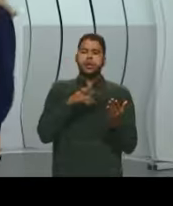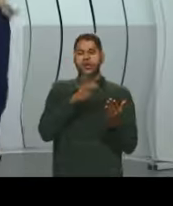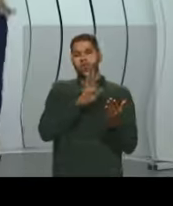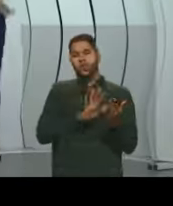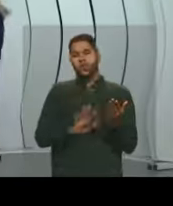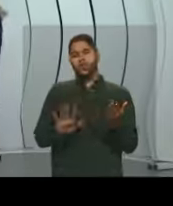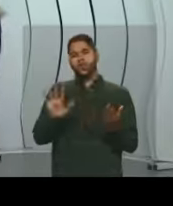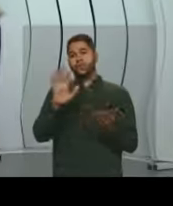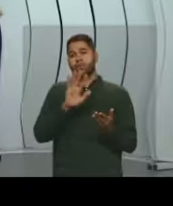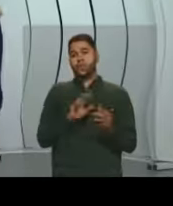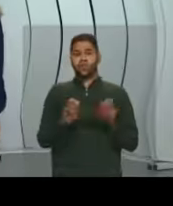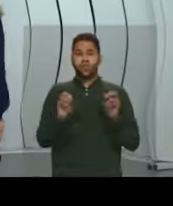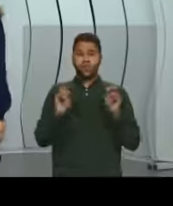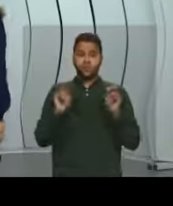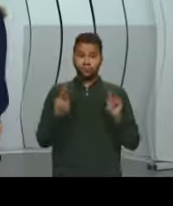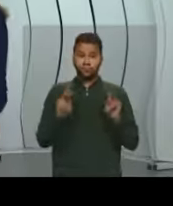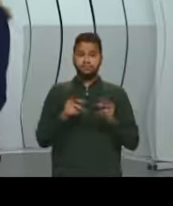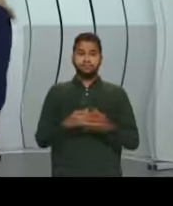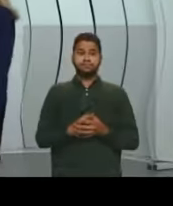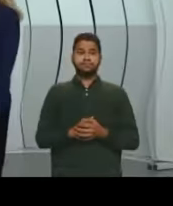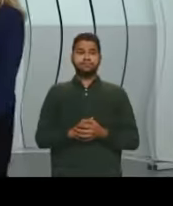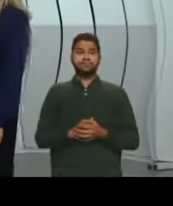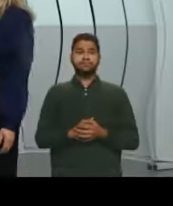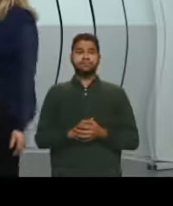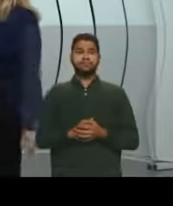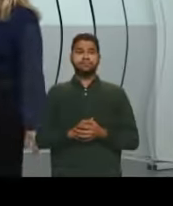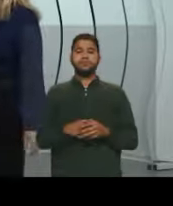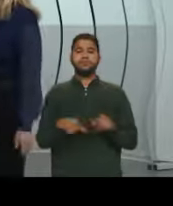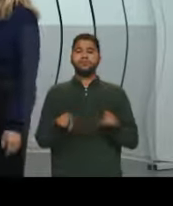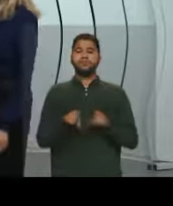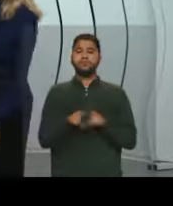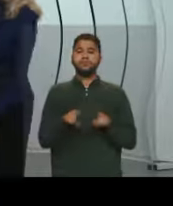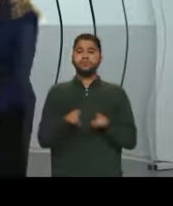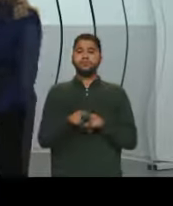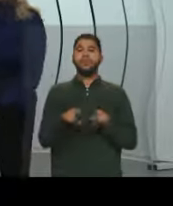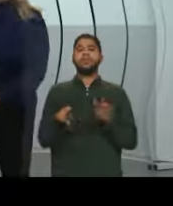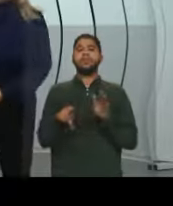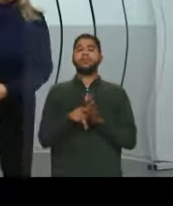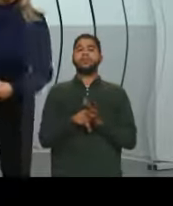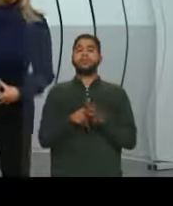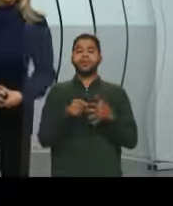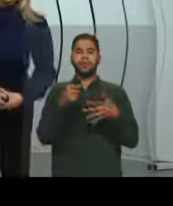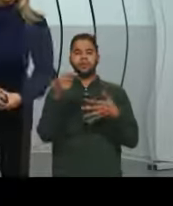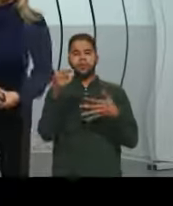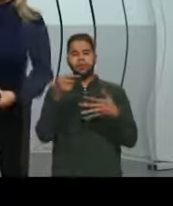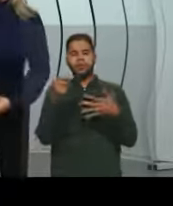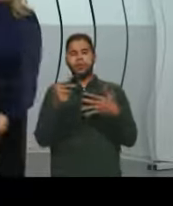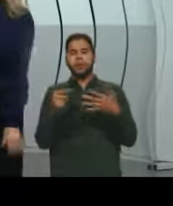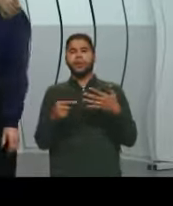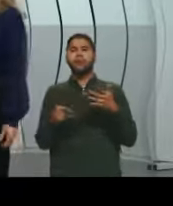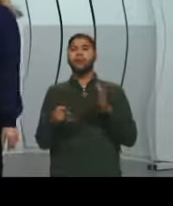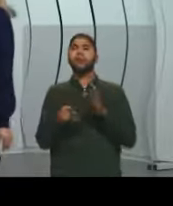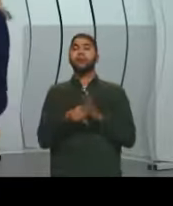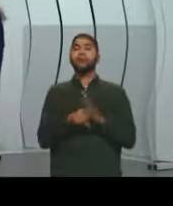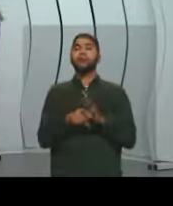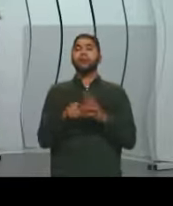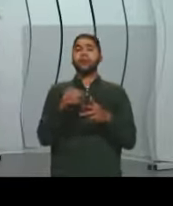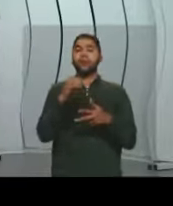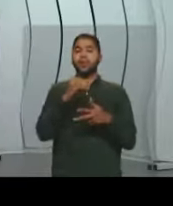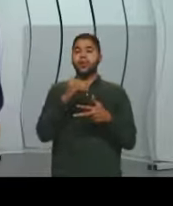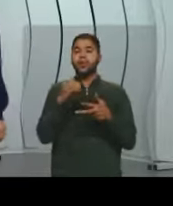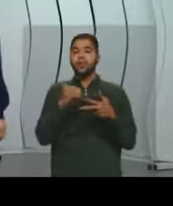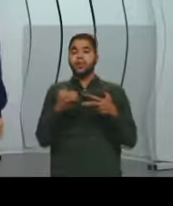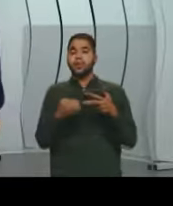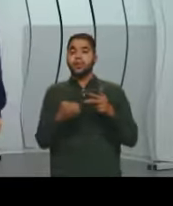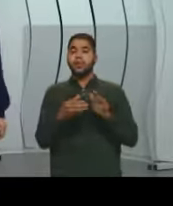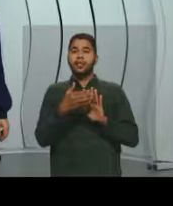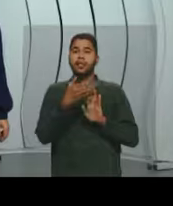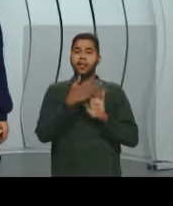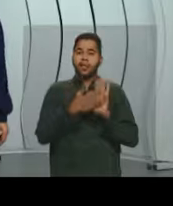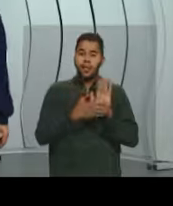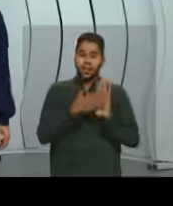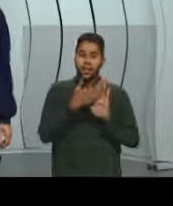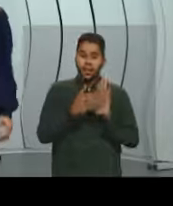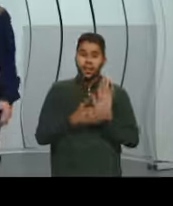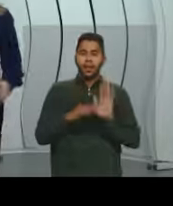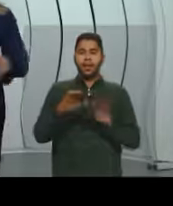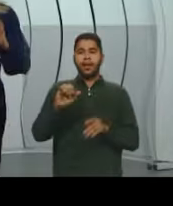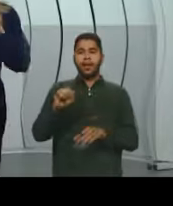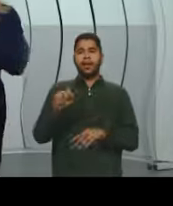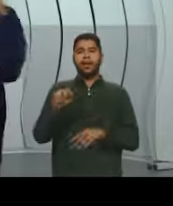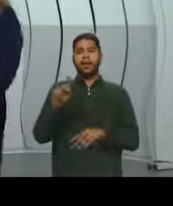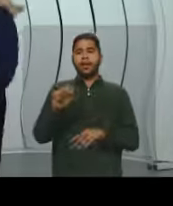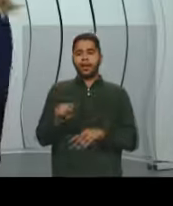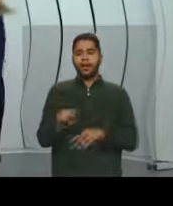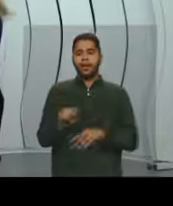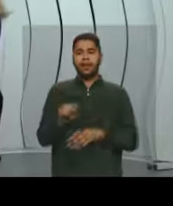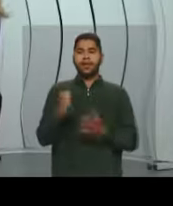todo, ok? Tem aqui uma questão do Enem sobre capa de revista, sobre esse gênero capa de